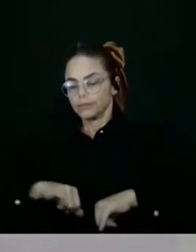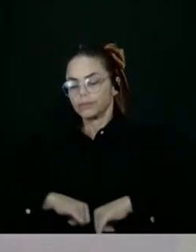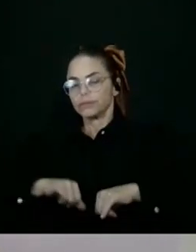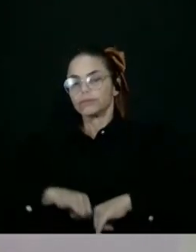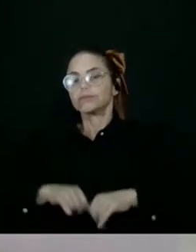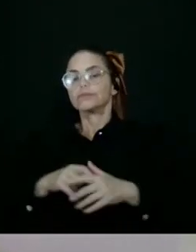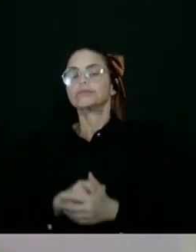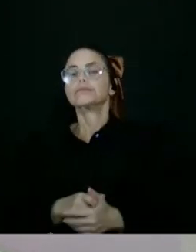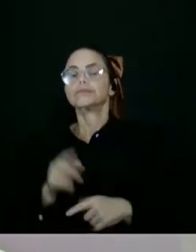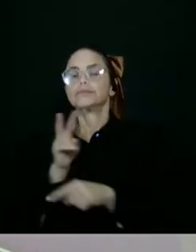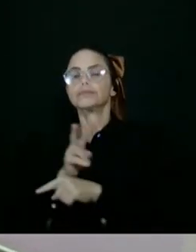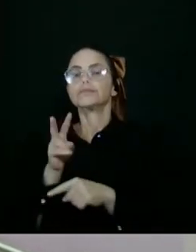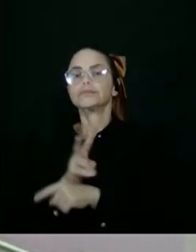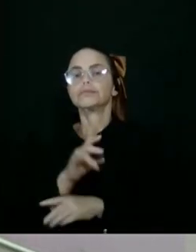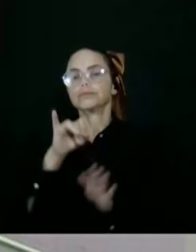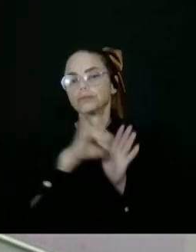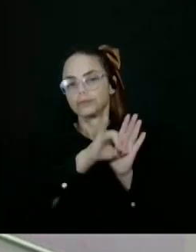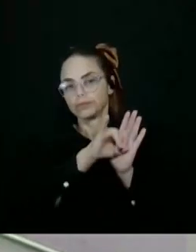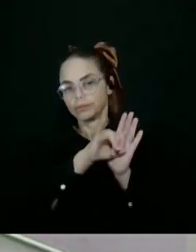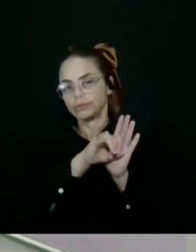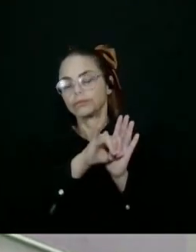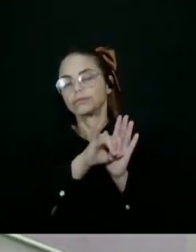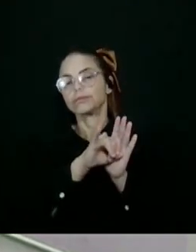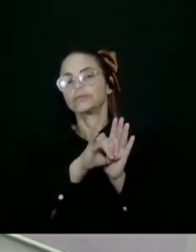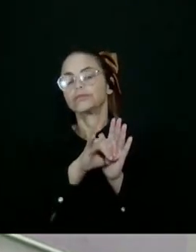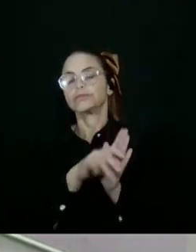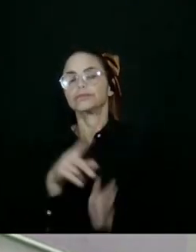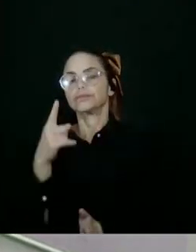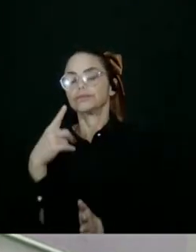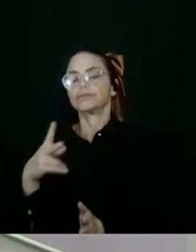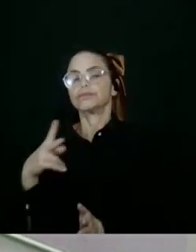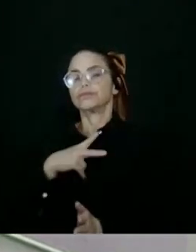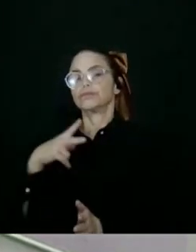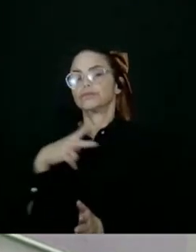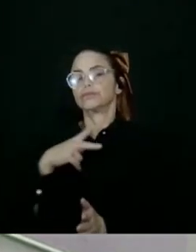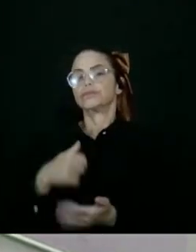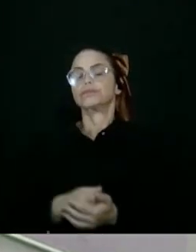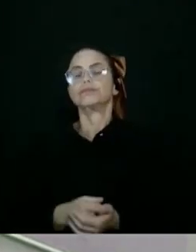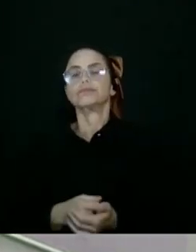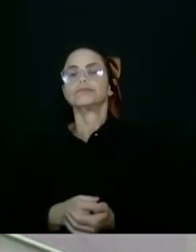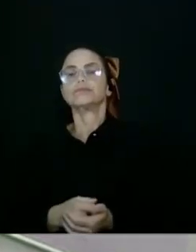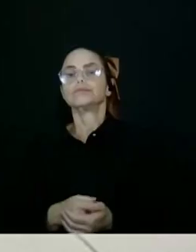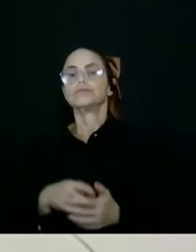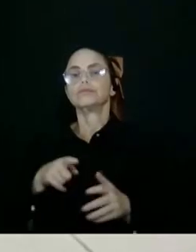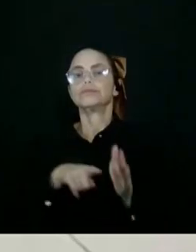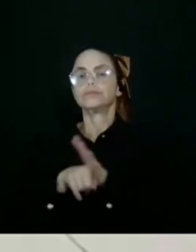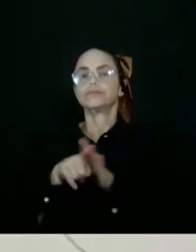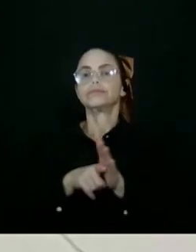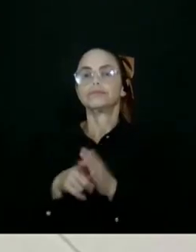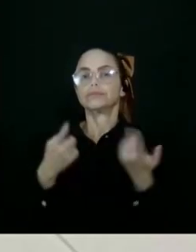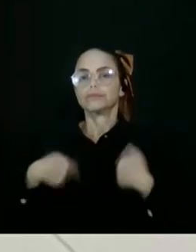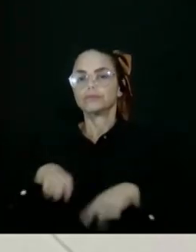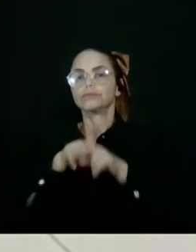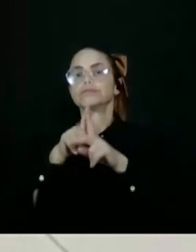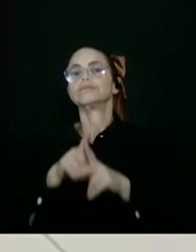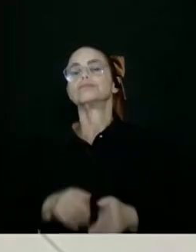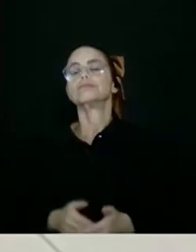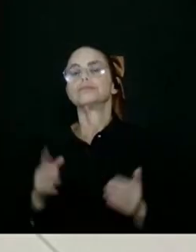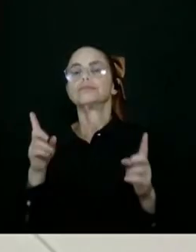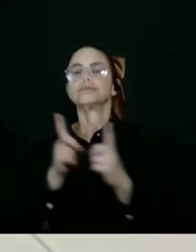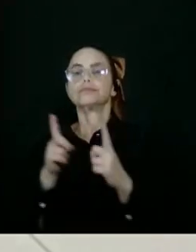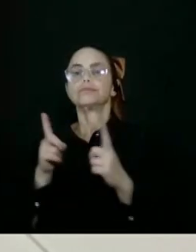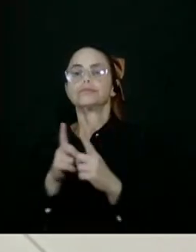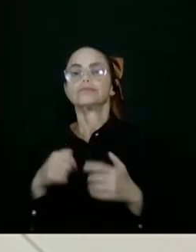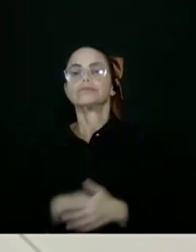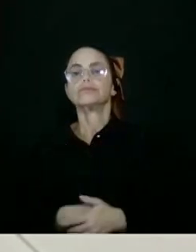preservar a identidade e a intimidade das vítimas no momento do exame de corpo de delito, já que o atendimento passa a ser feito